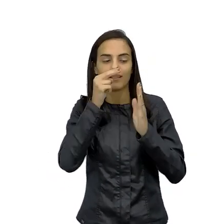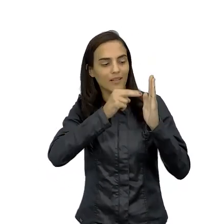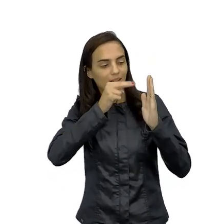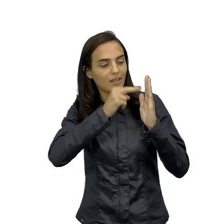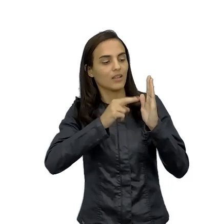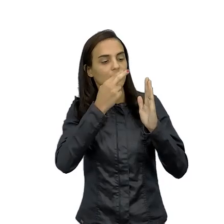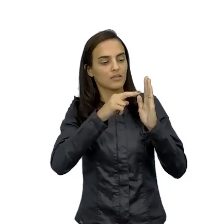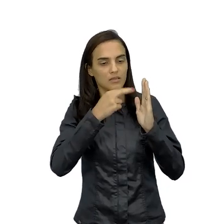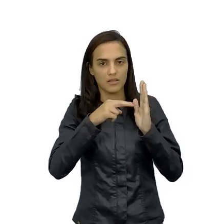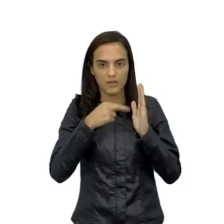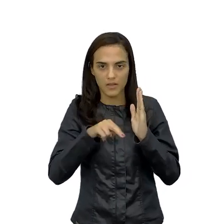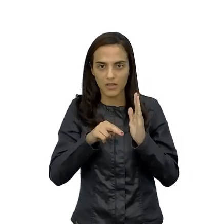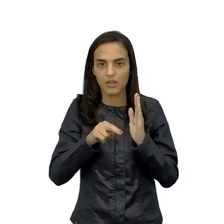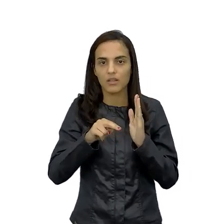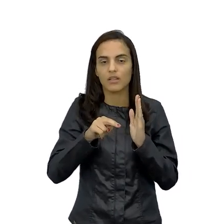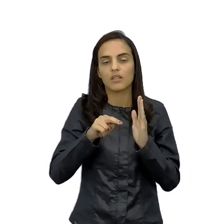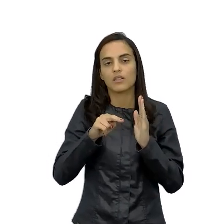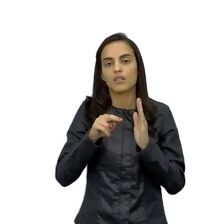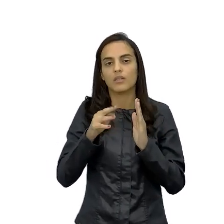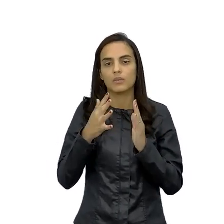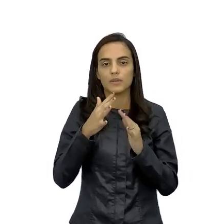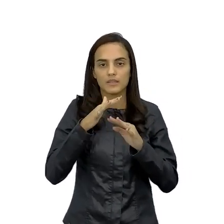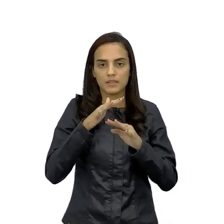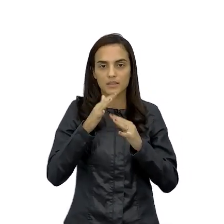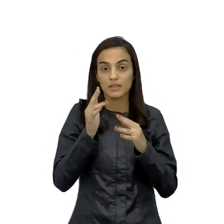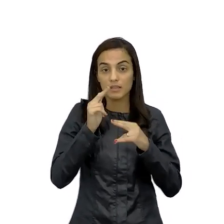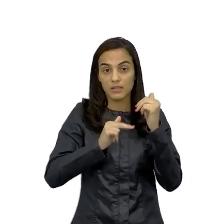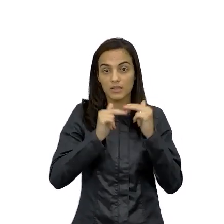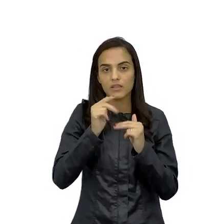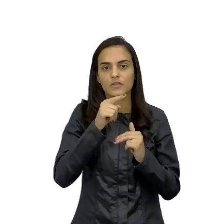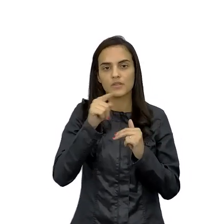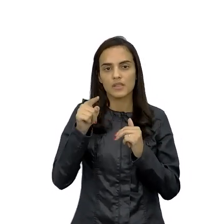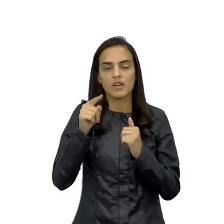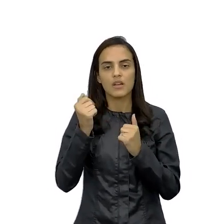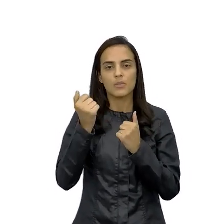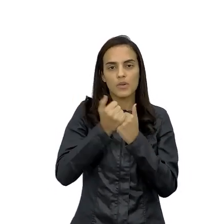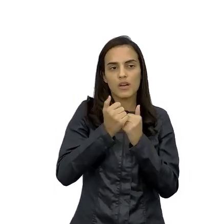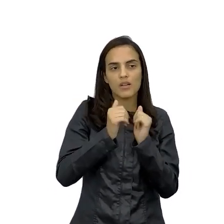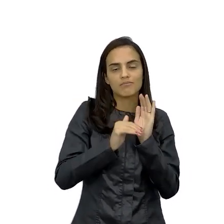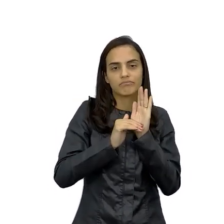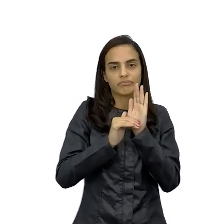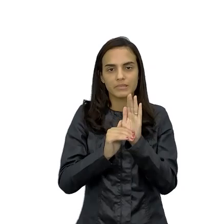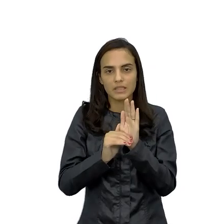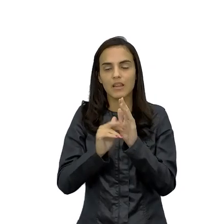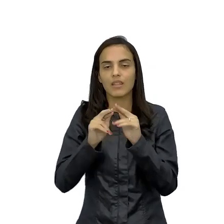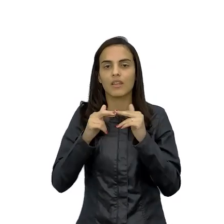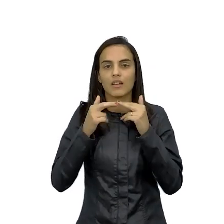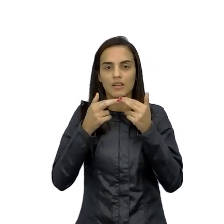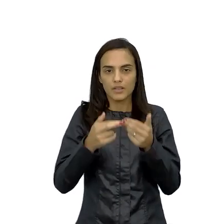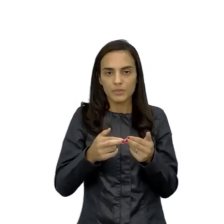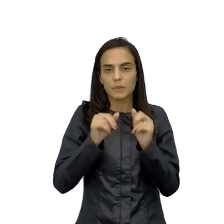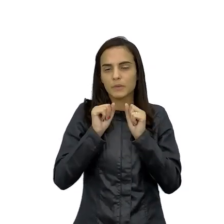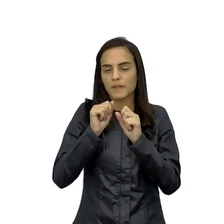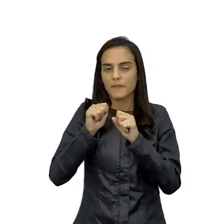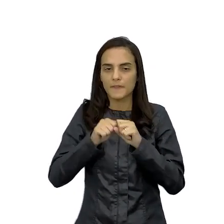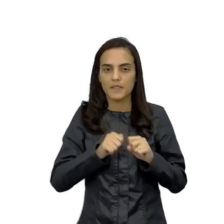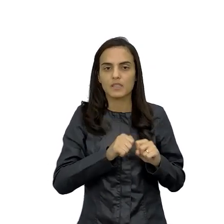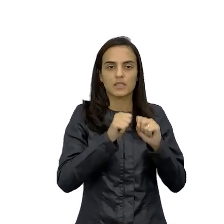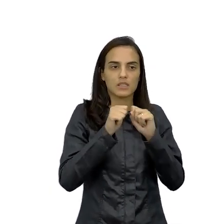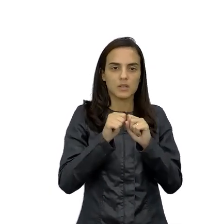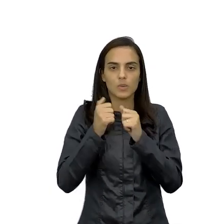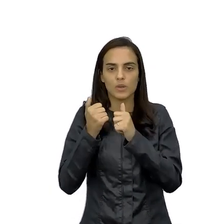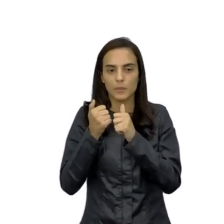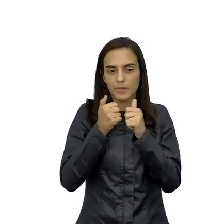que é um material que vocês se apoiaram durante bastante tempo na rede, né, para poder fazer o acompanhamento